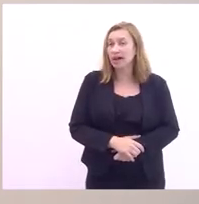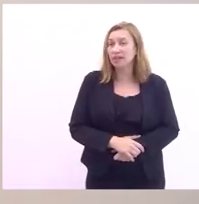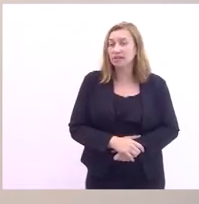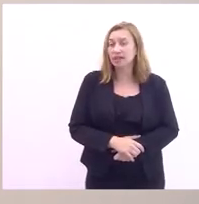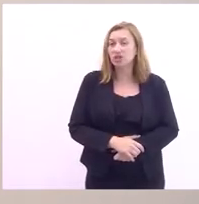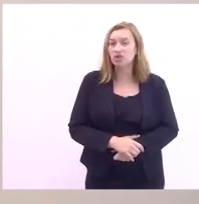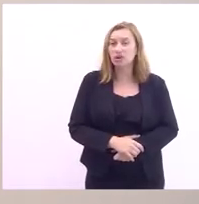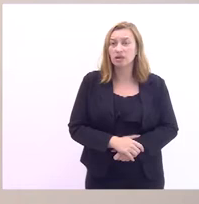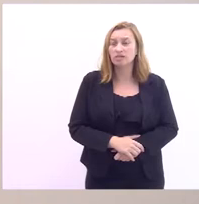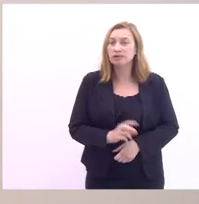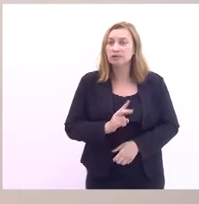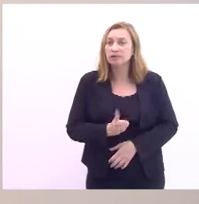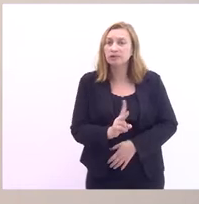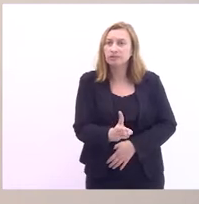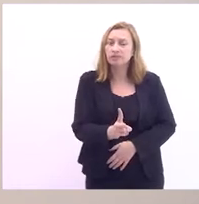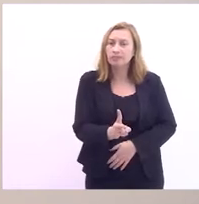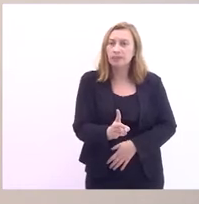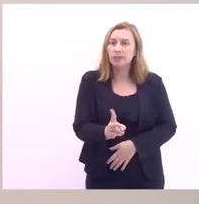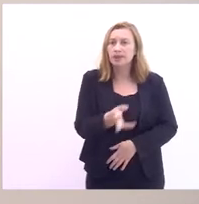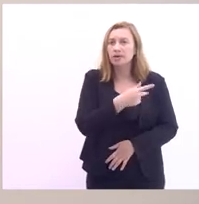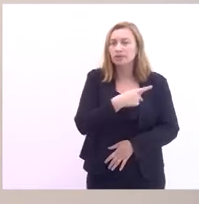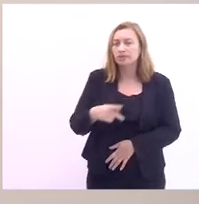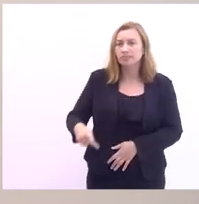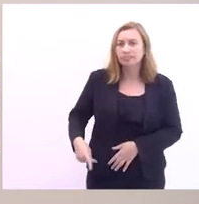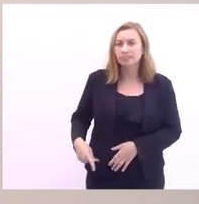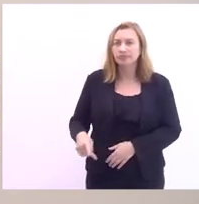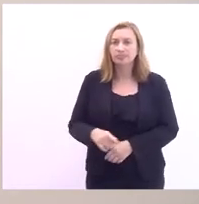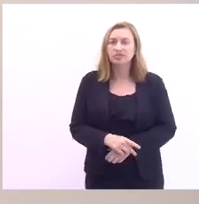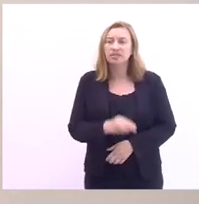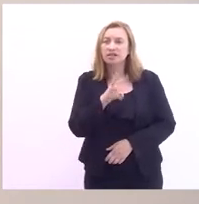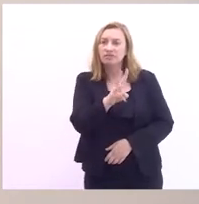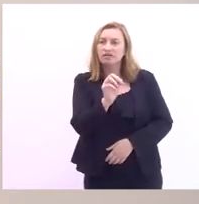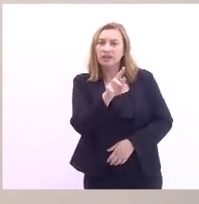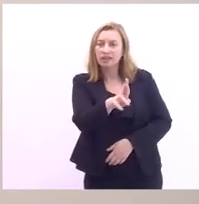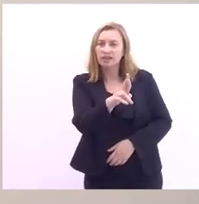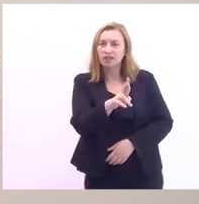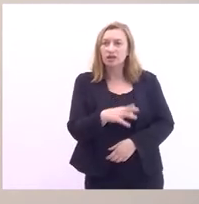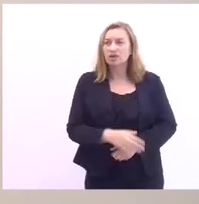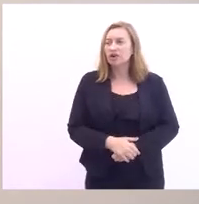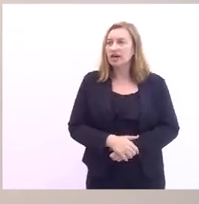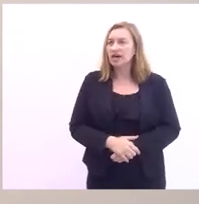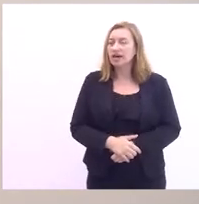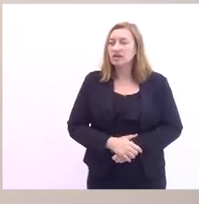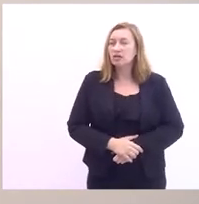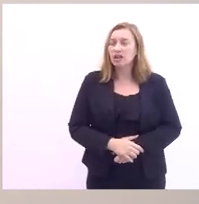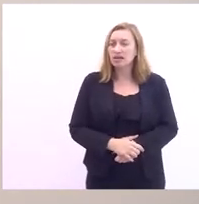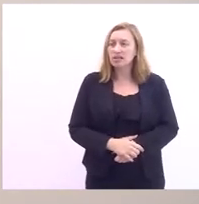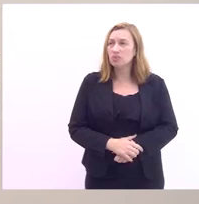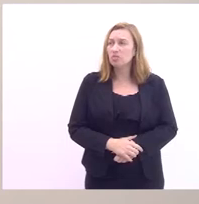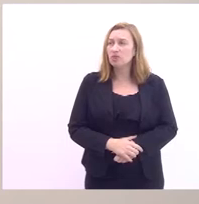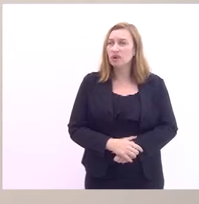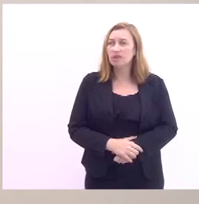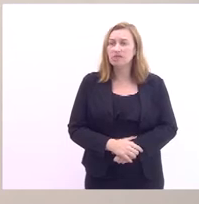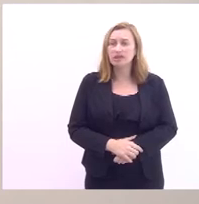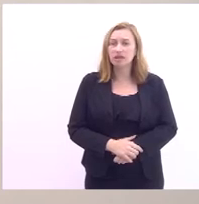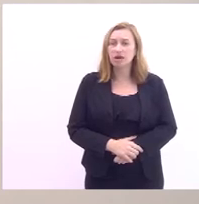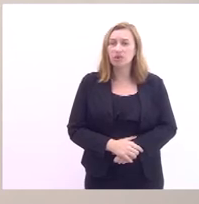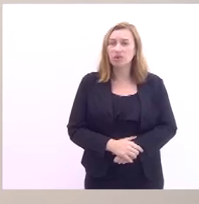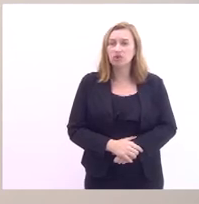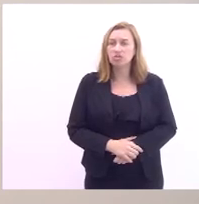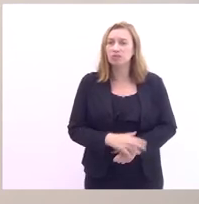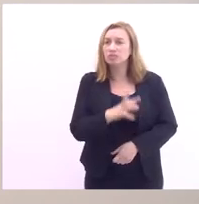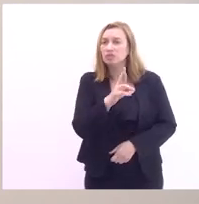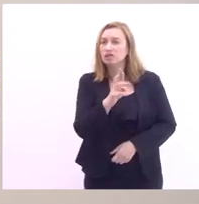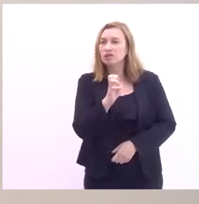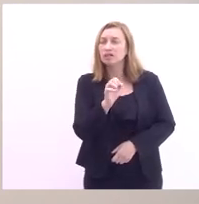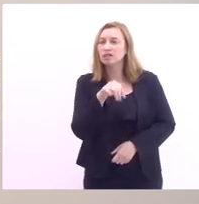nosso sempre presidente Wagner Witter, o Renan Lacerda, não sei se o Renan